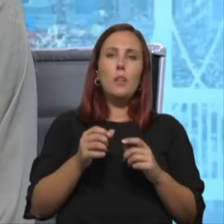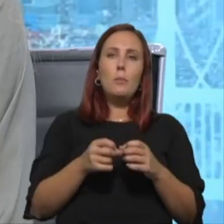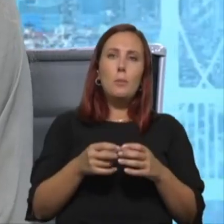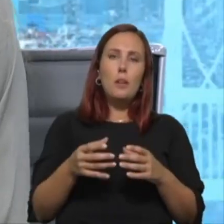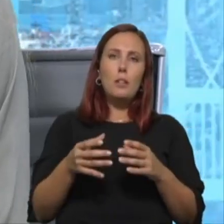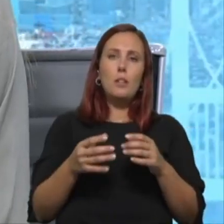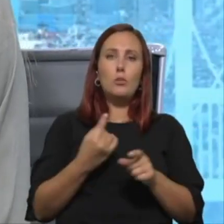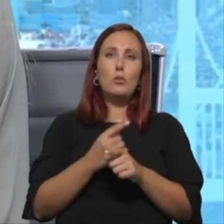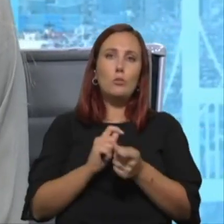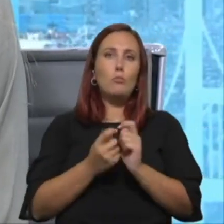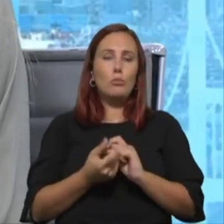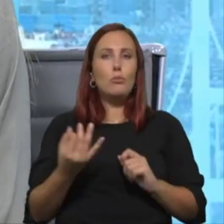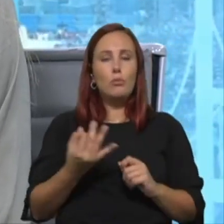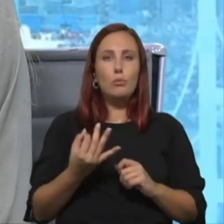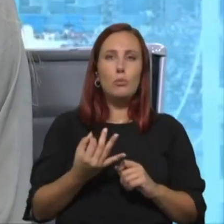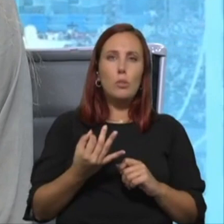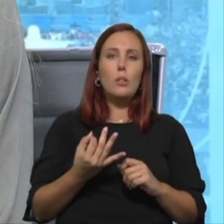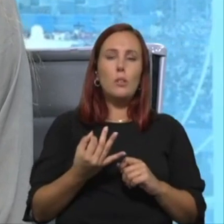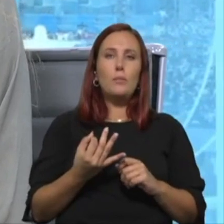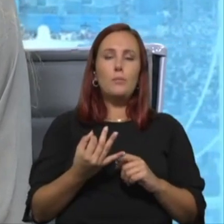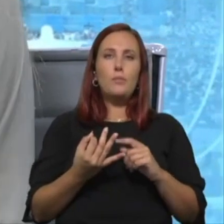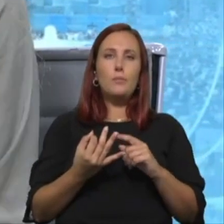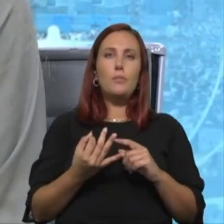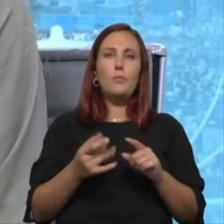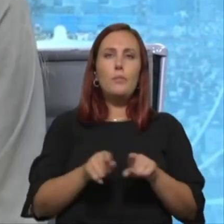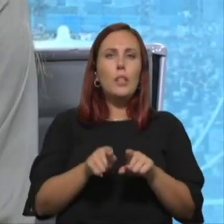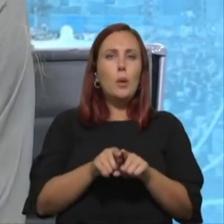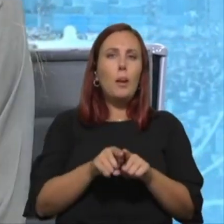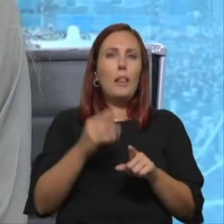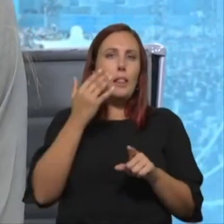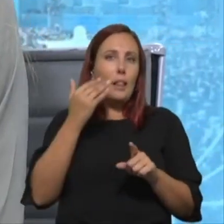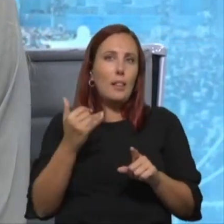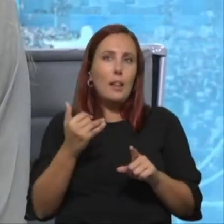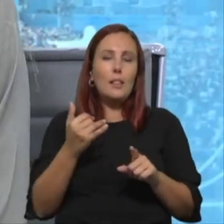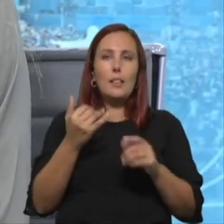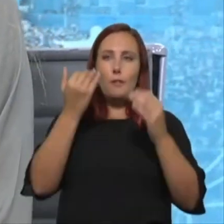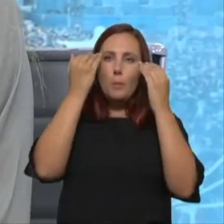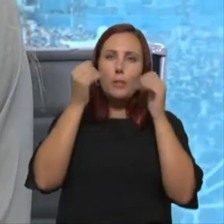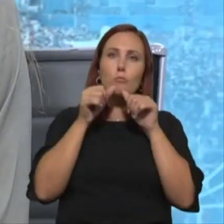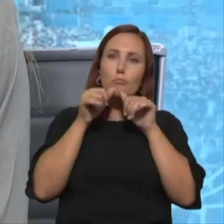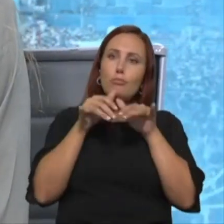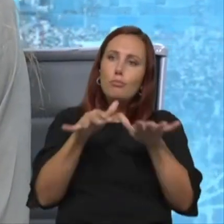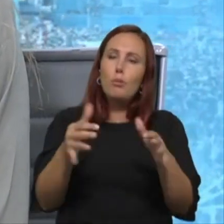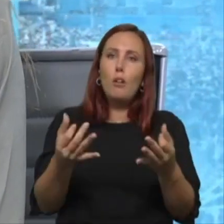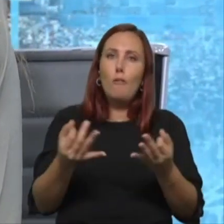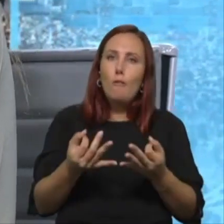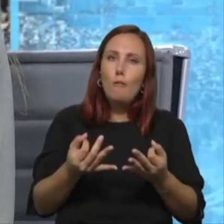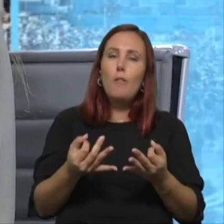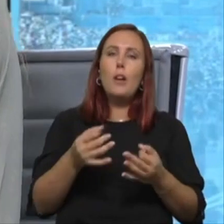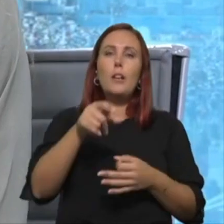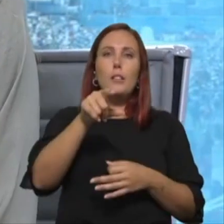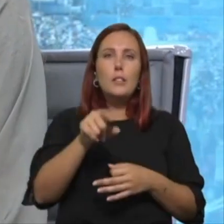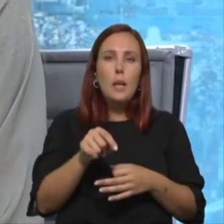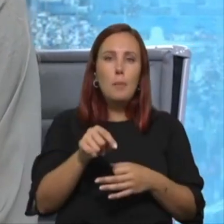coisas mudem, não é? Há um combate também que se faz de informação e